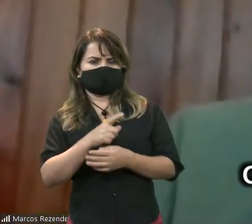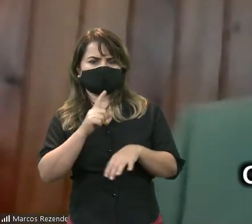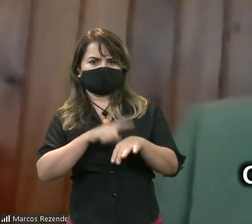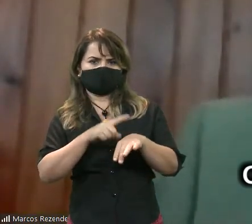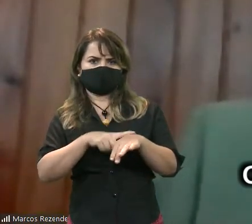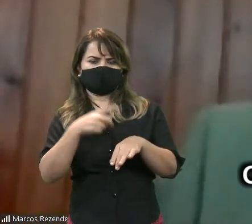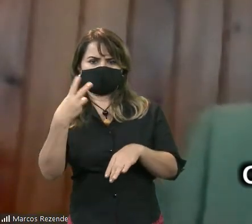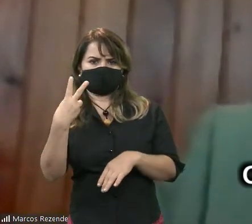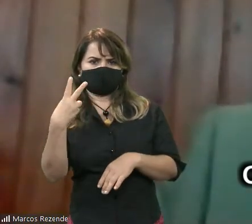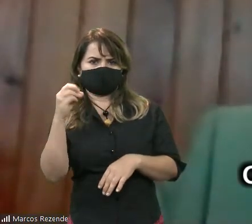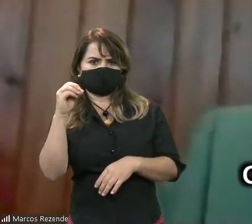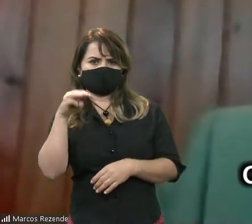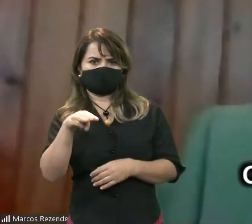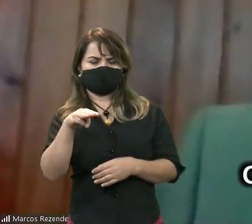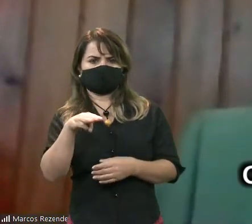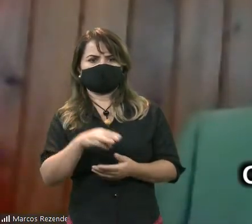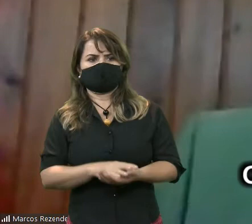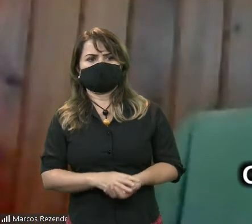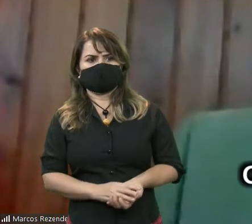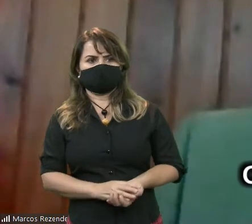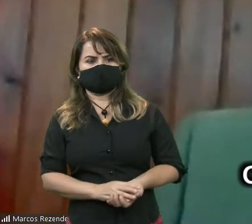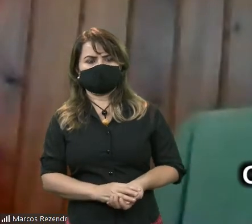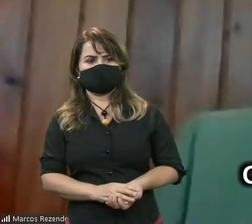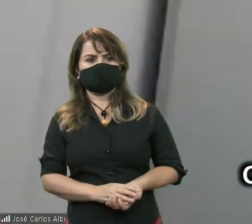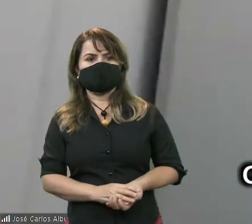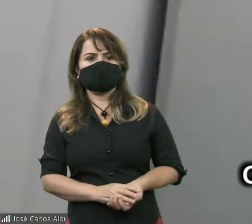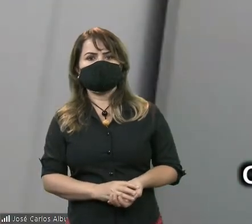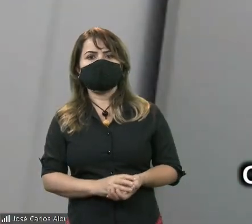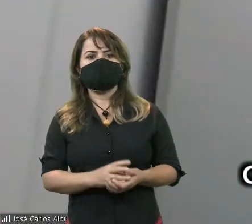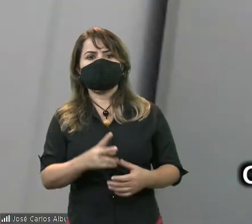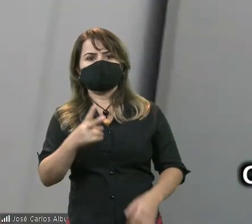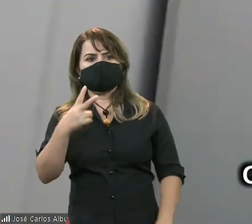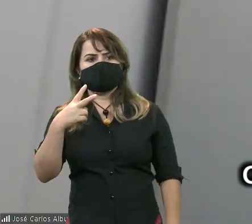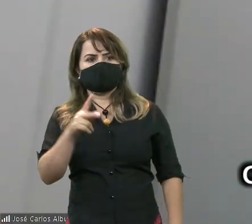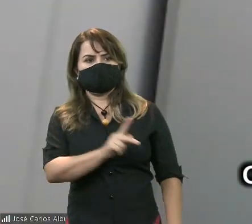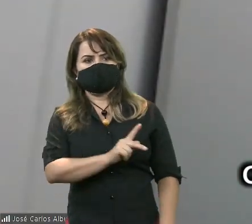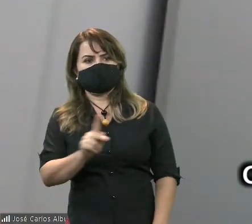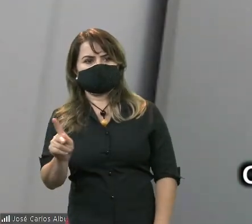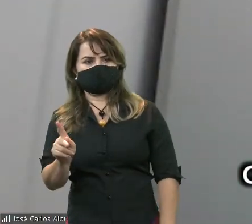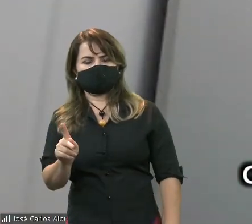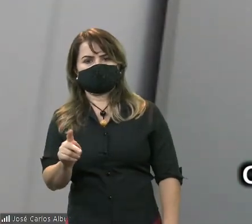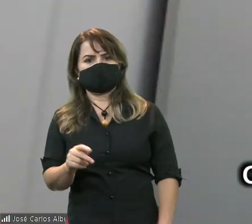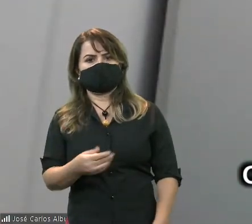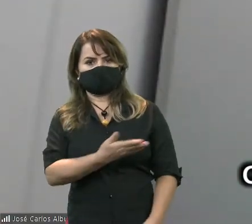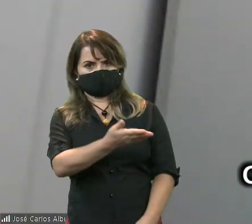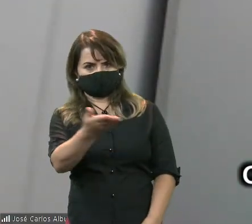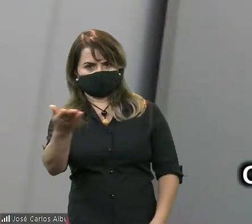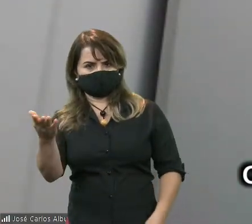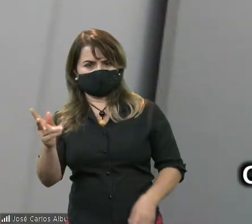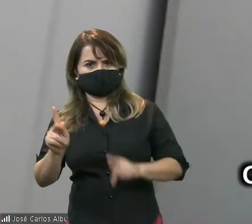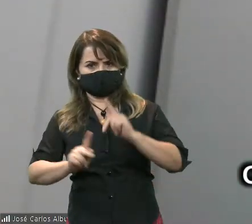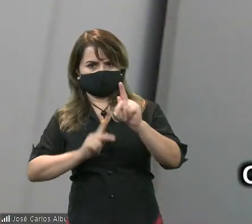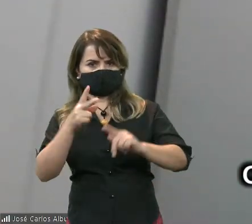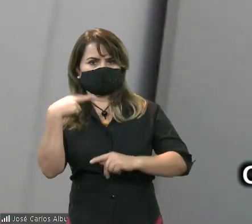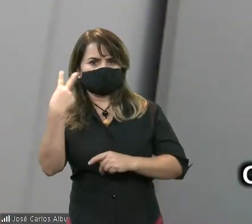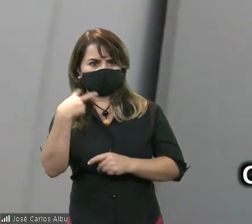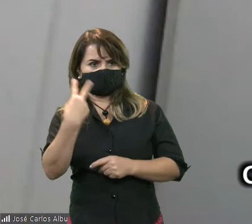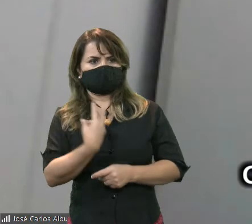que dispõe de 20 minutos. Senhor presidente, senhores vereadores, nobre vereadora professora